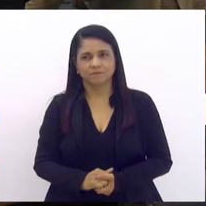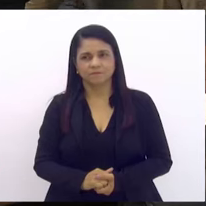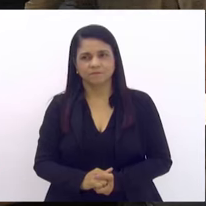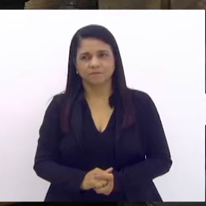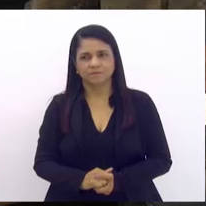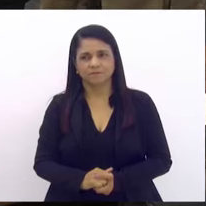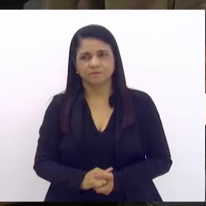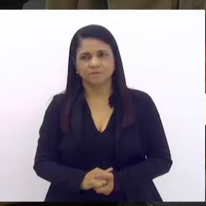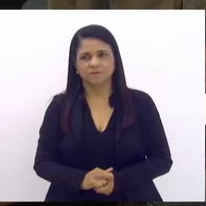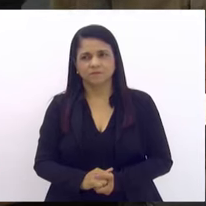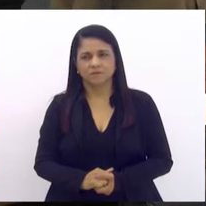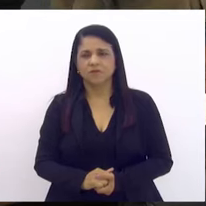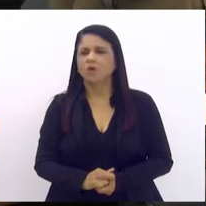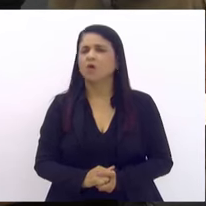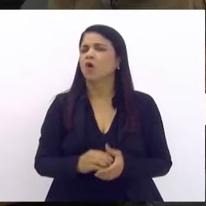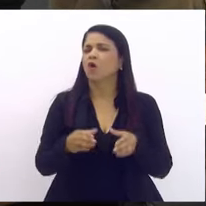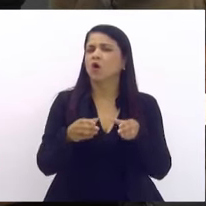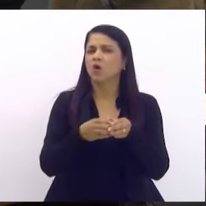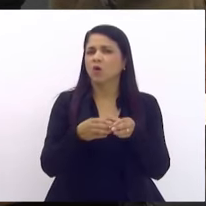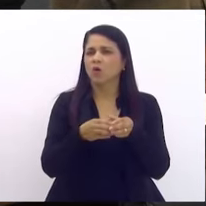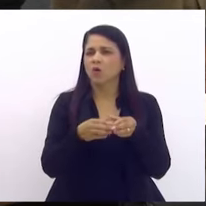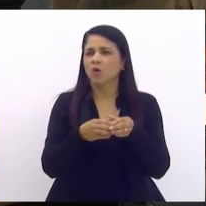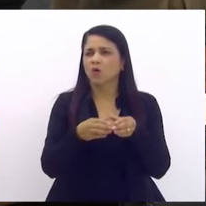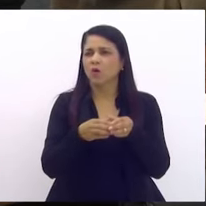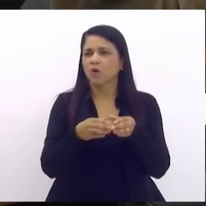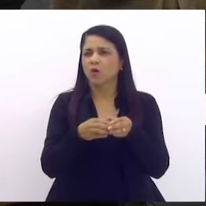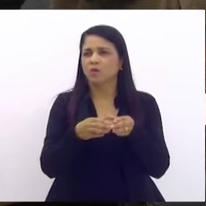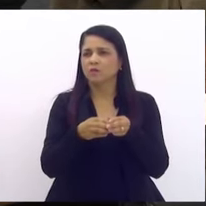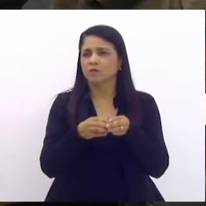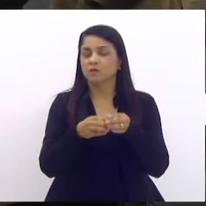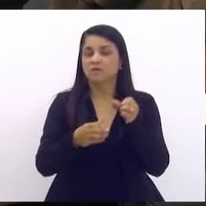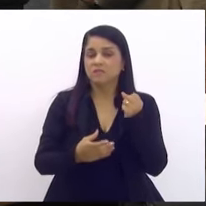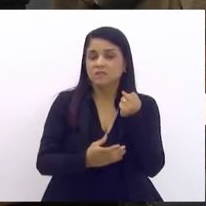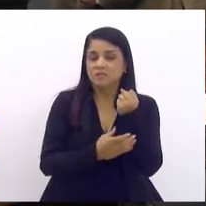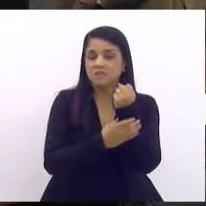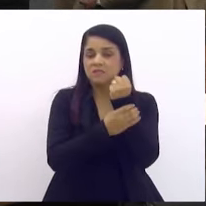Dani de trabalho legislação social e Seguridade